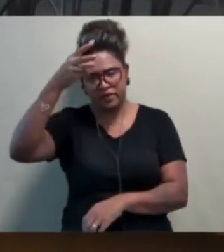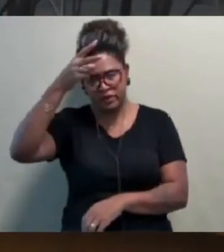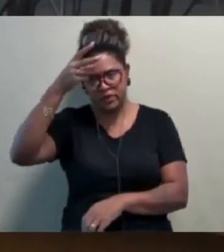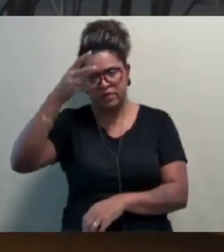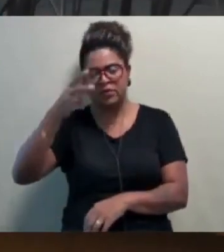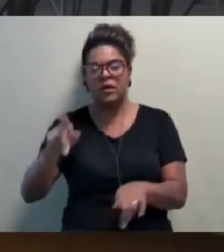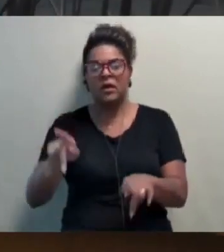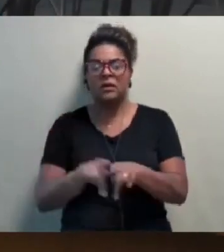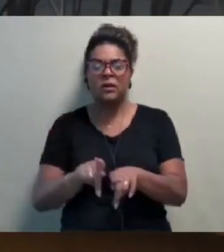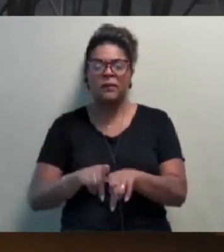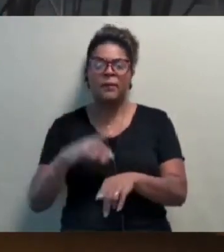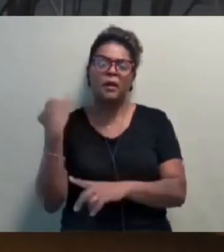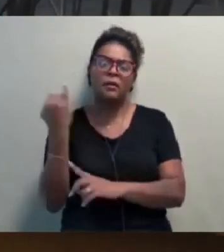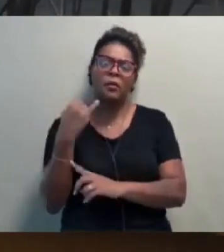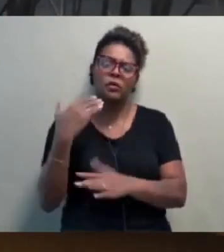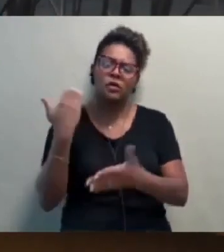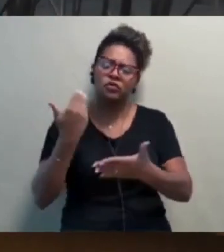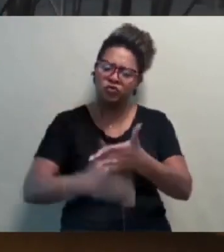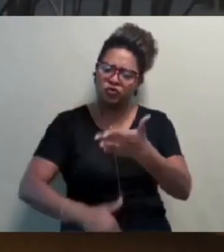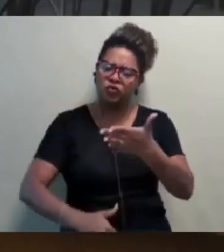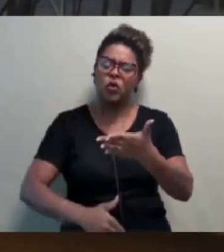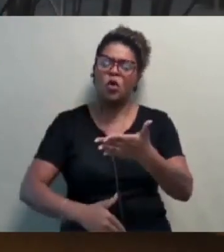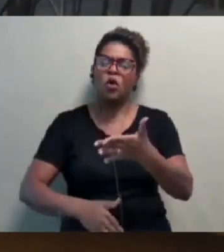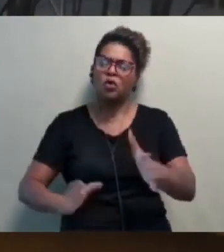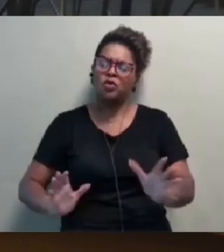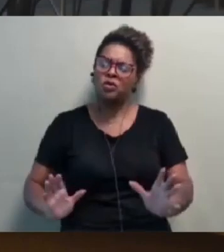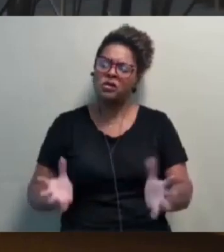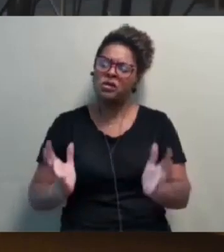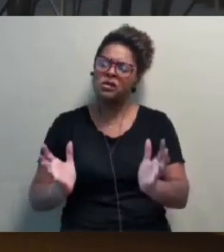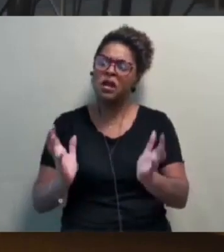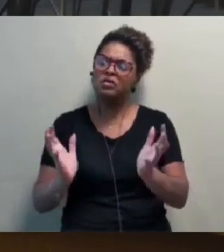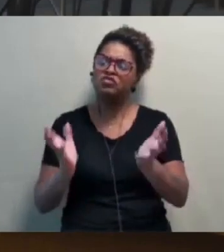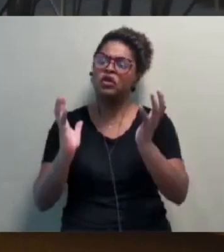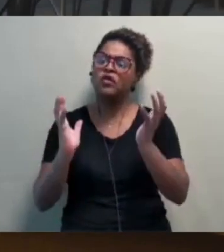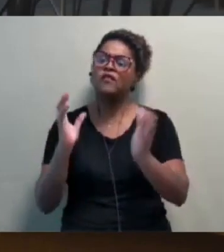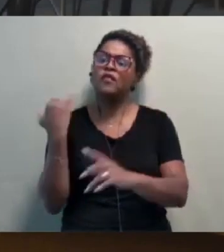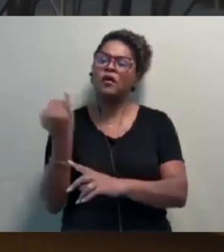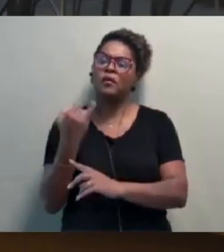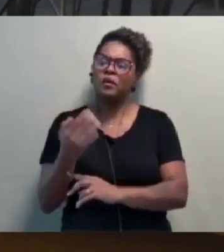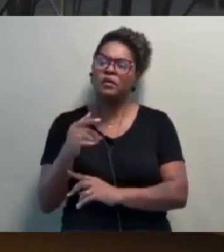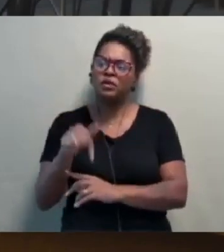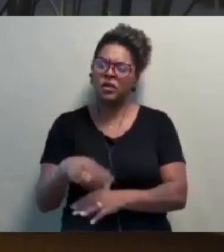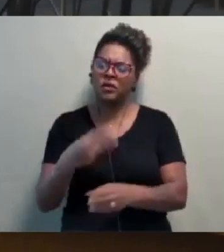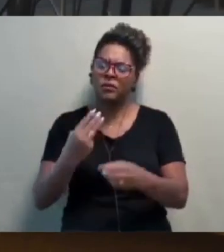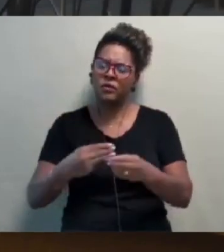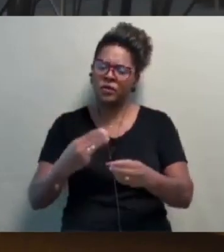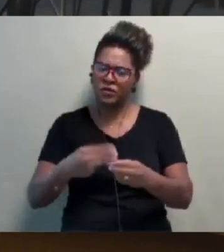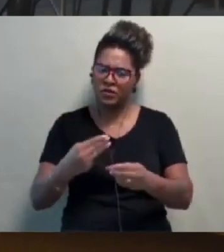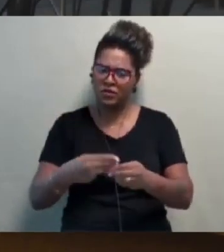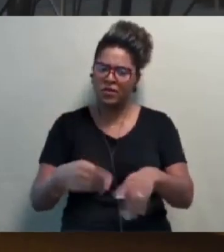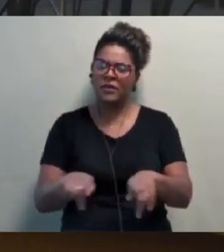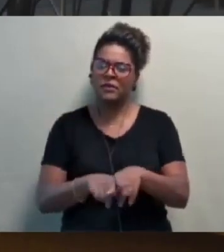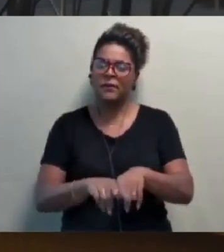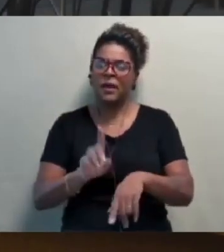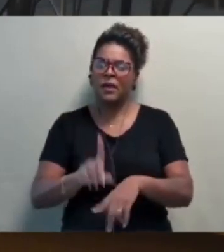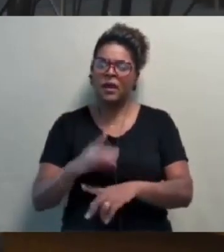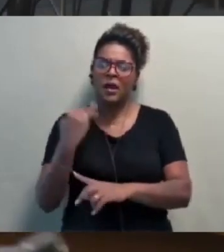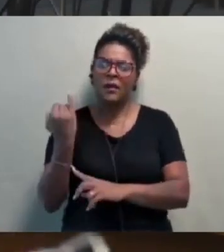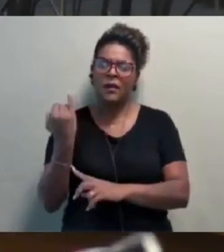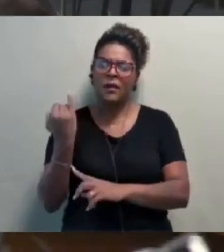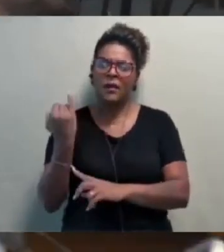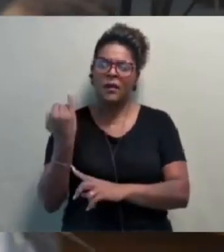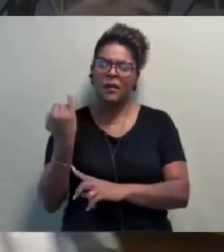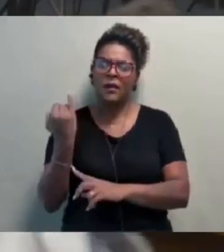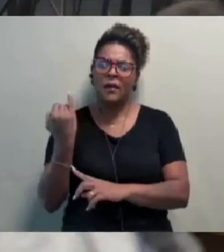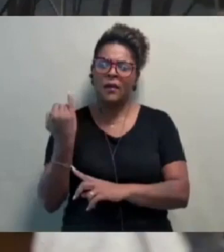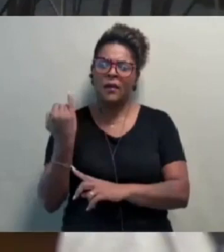com importante desconto, com incentivos importantes. Para o município também é fundamental esse tipo de